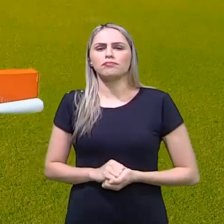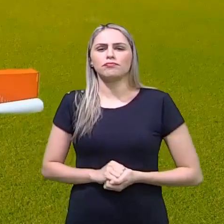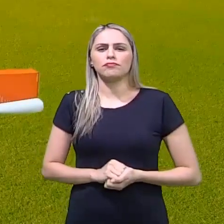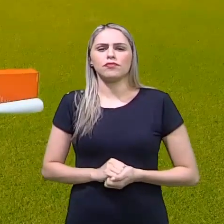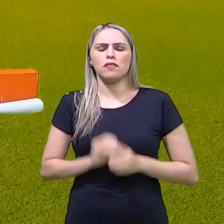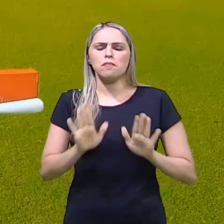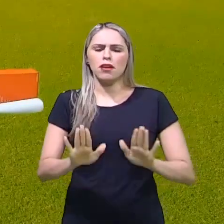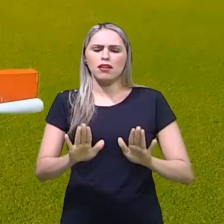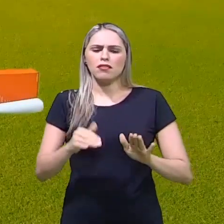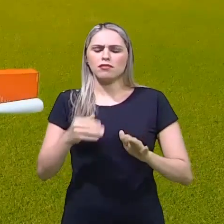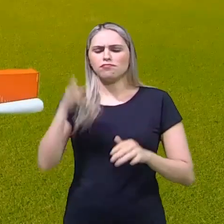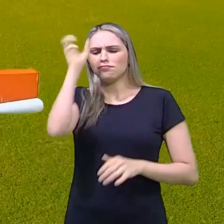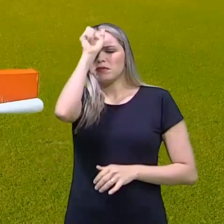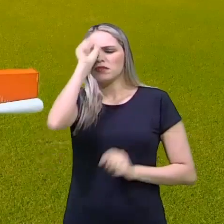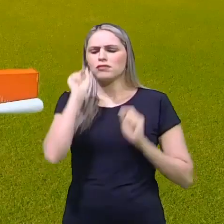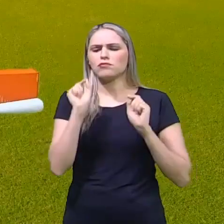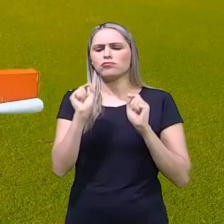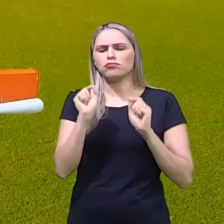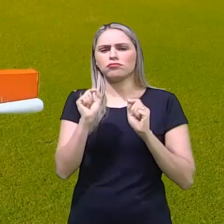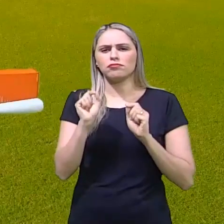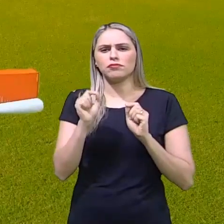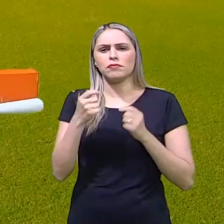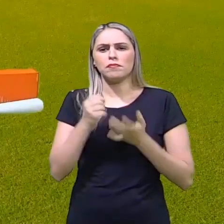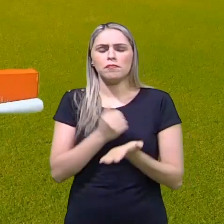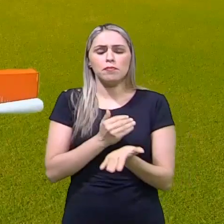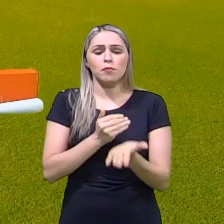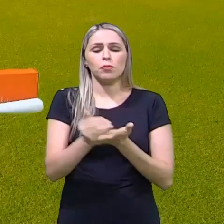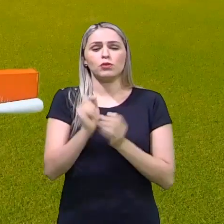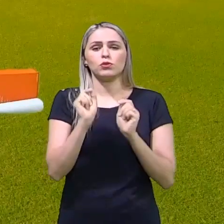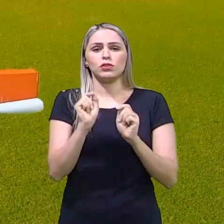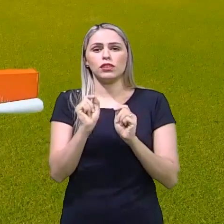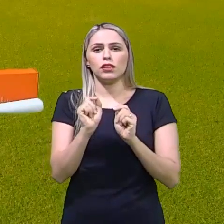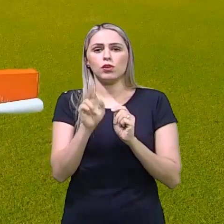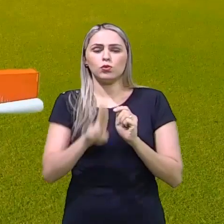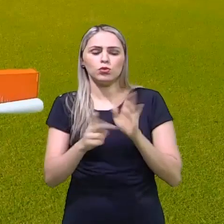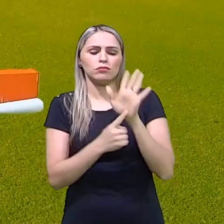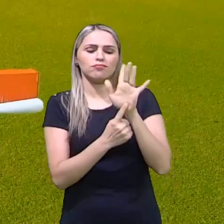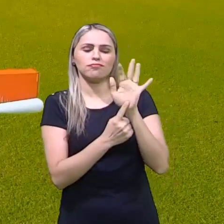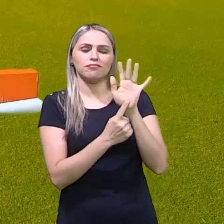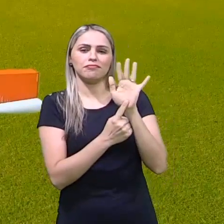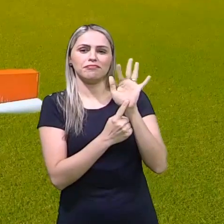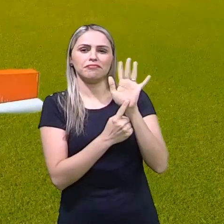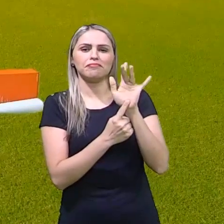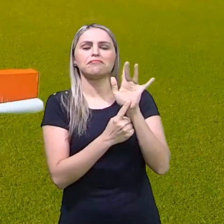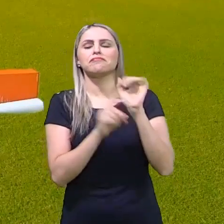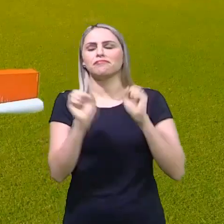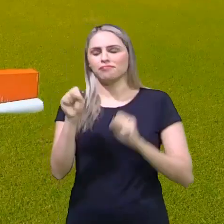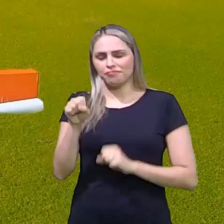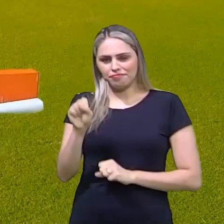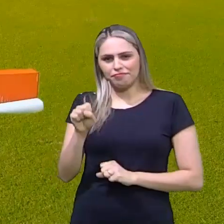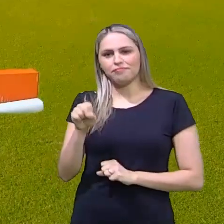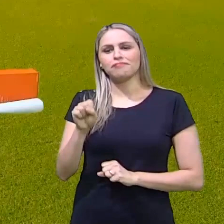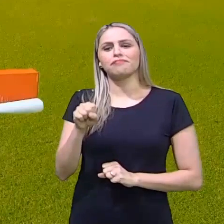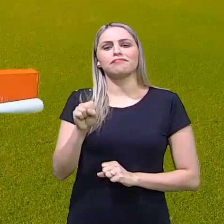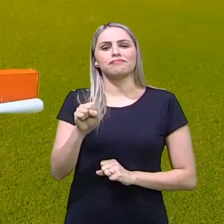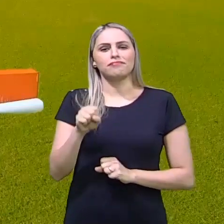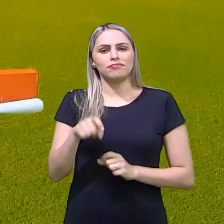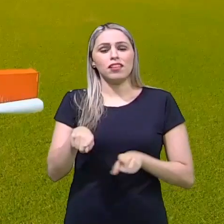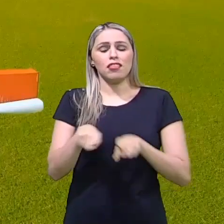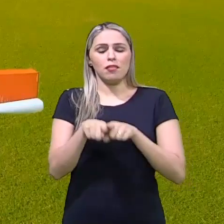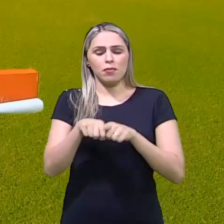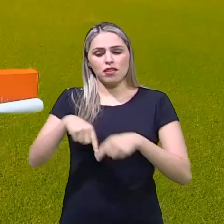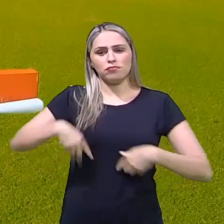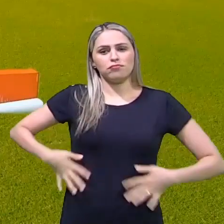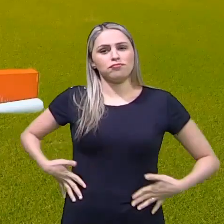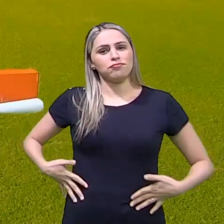preciso saber? Que tal a gente movimentar primeiro as mãozinhas? Porque no golfe os atletas usam muito as mãos. Muito as mãos. Ah, o quadril e as pernas.